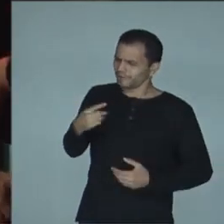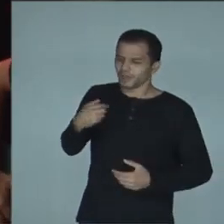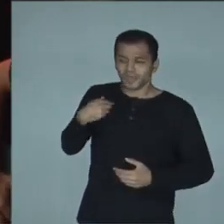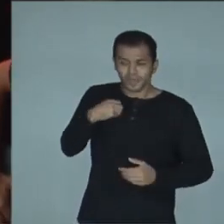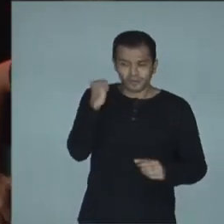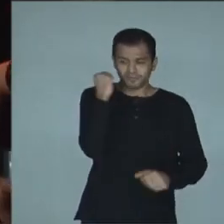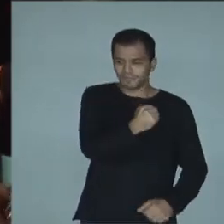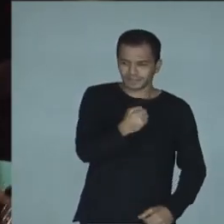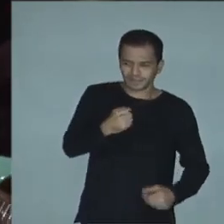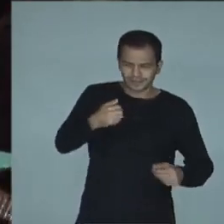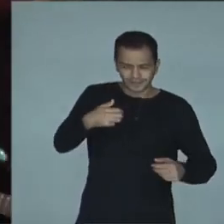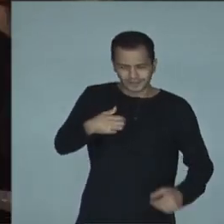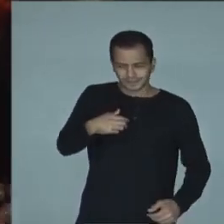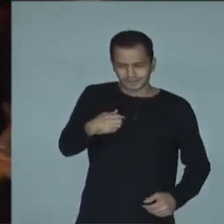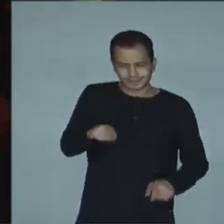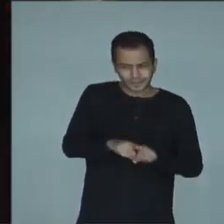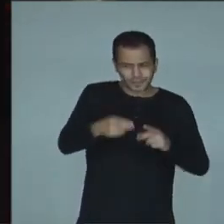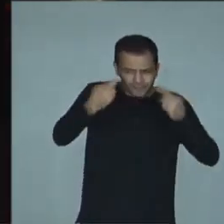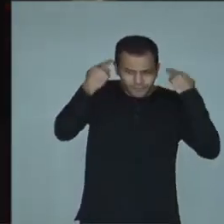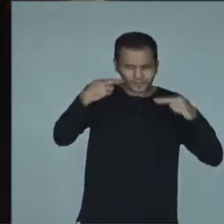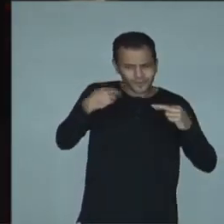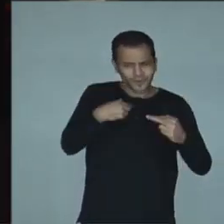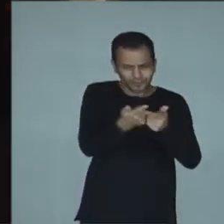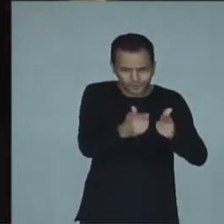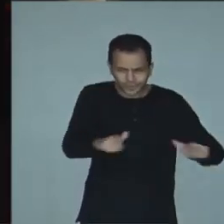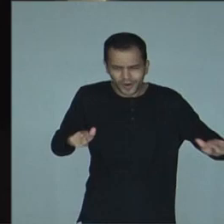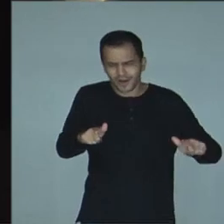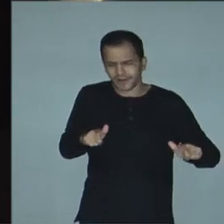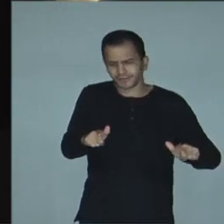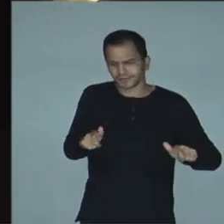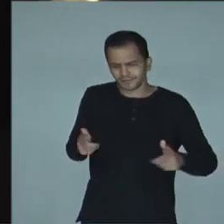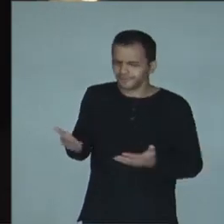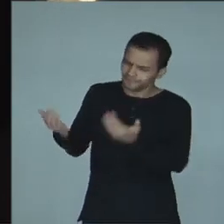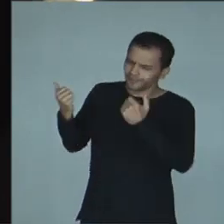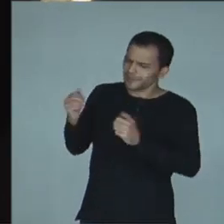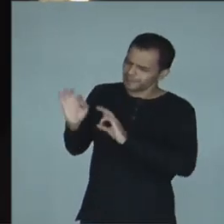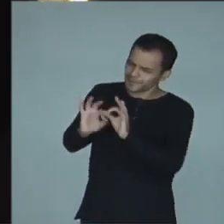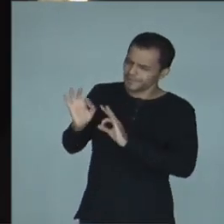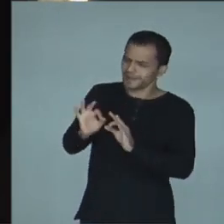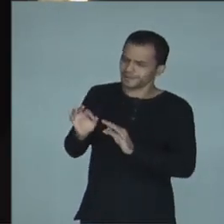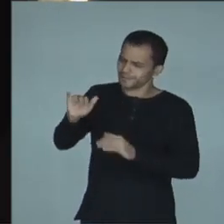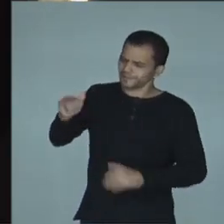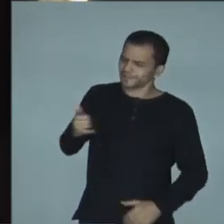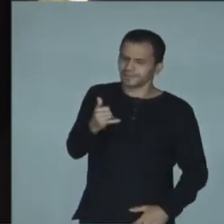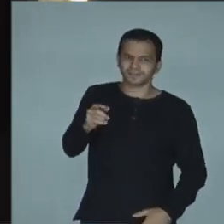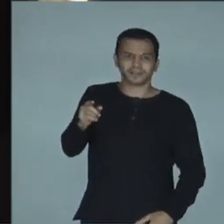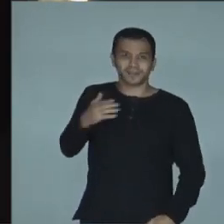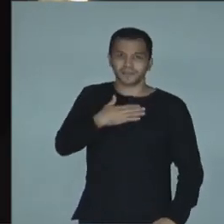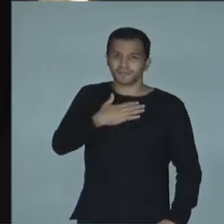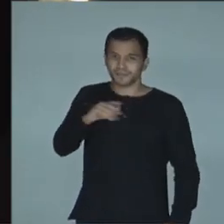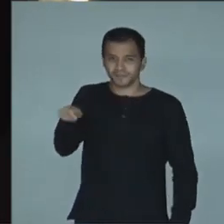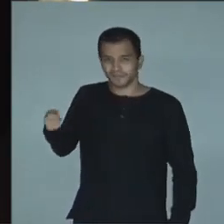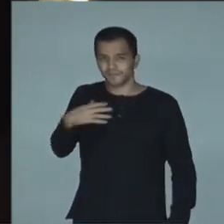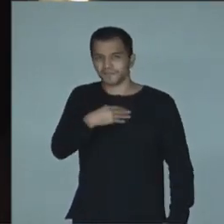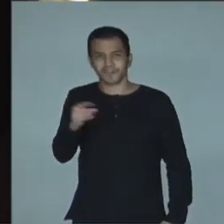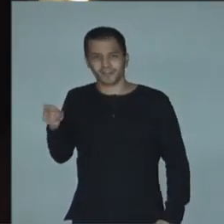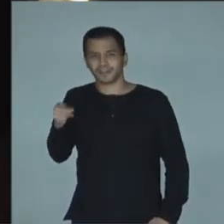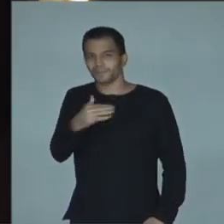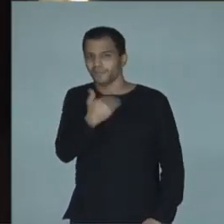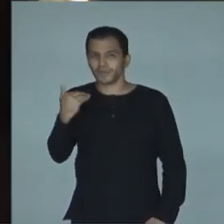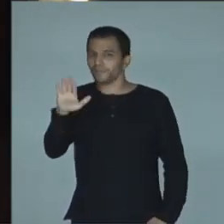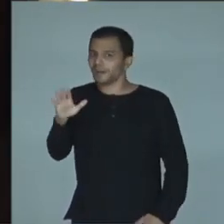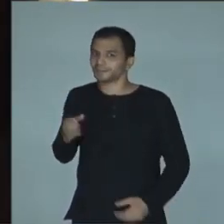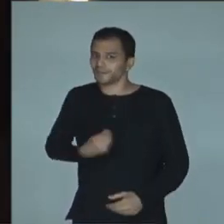Cordeiro vou fazer um churrasco prepara dança esse meu filho estava morto e reviveu esse meu filho estava